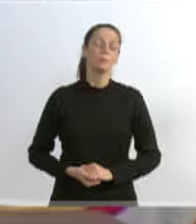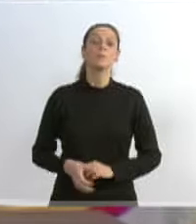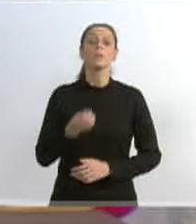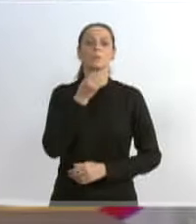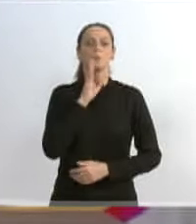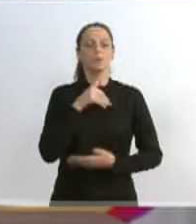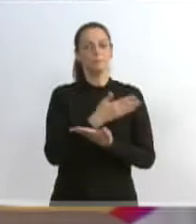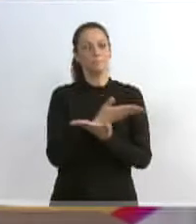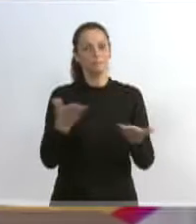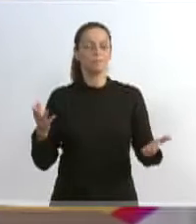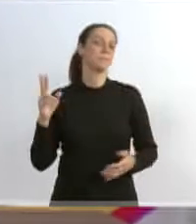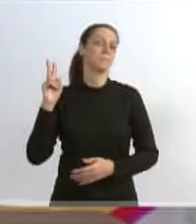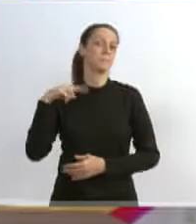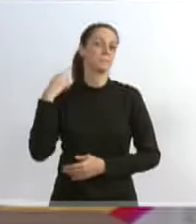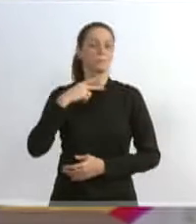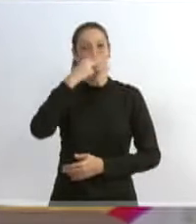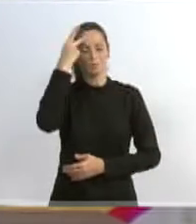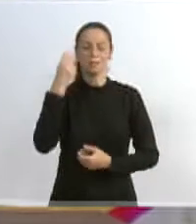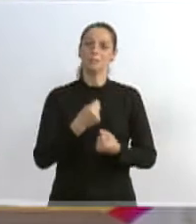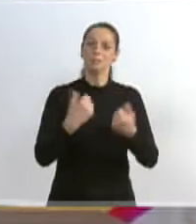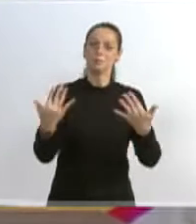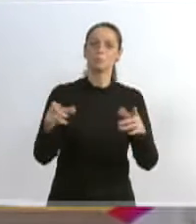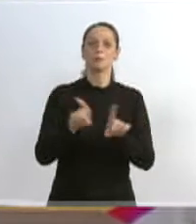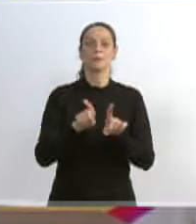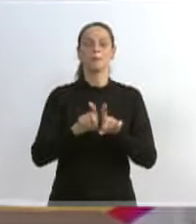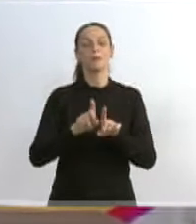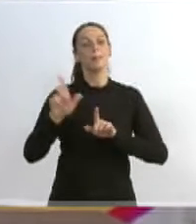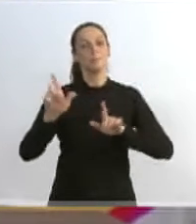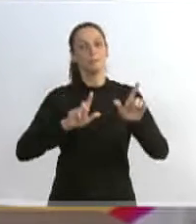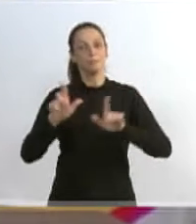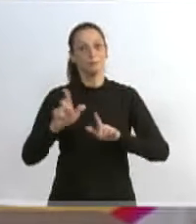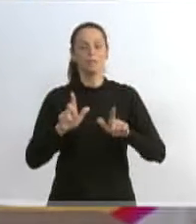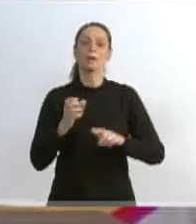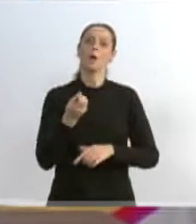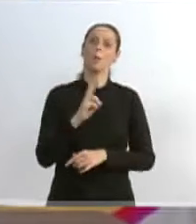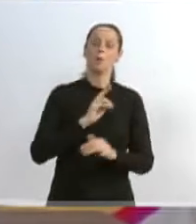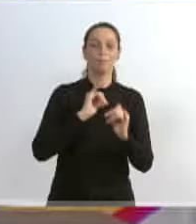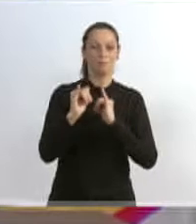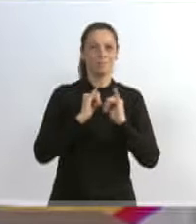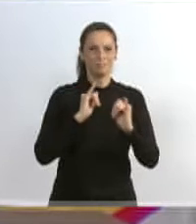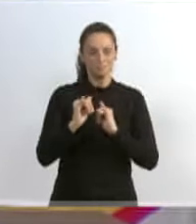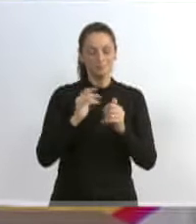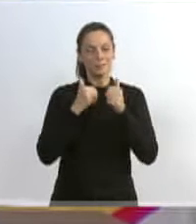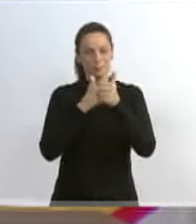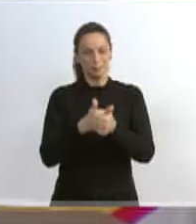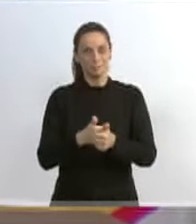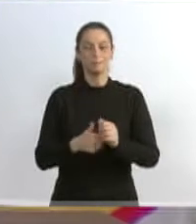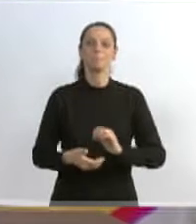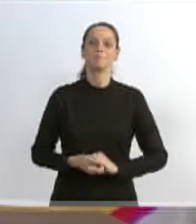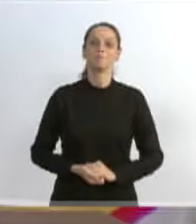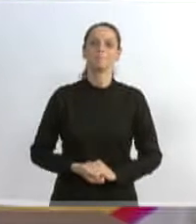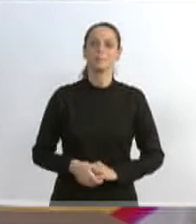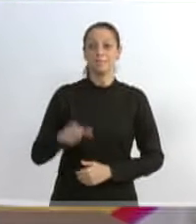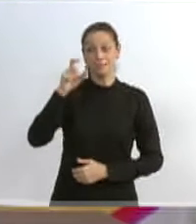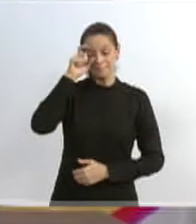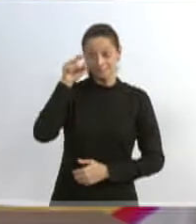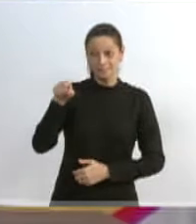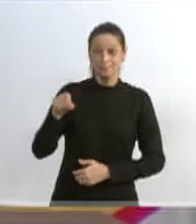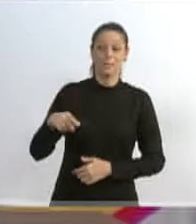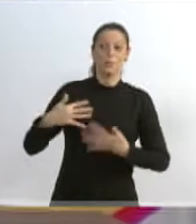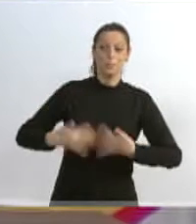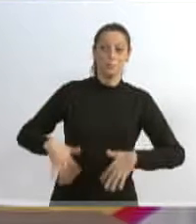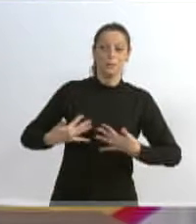os colegas vereadores que nos acompanha no plenário através do tvl internautas iniciar e aí o adriano tem uma tarefa um pouco difícil